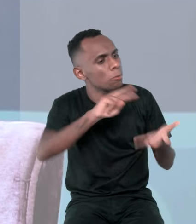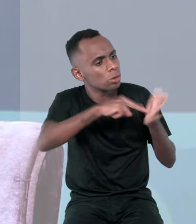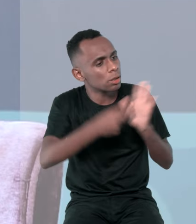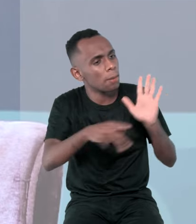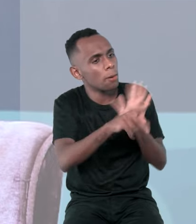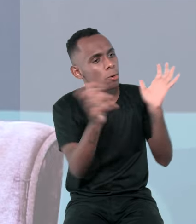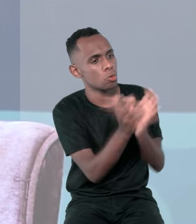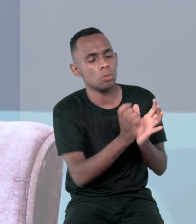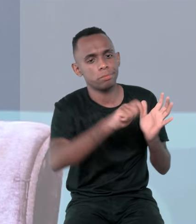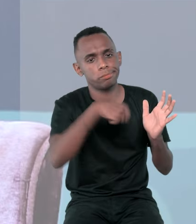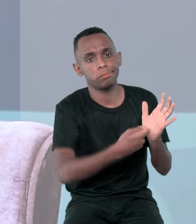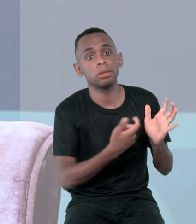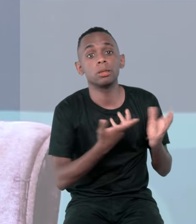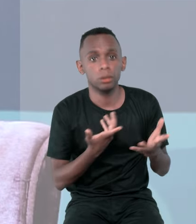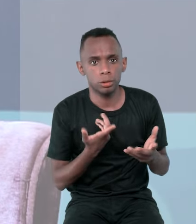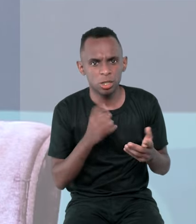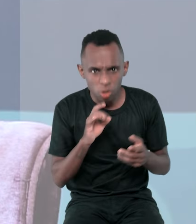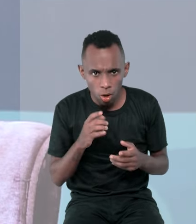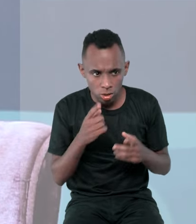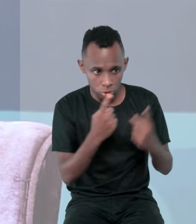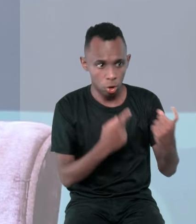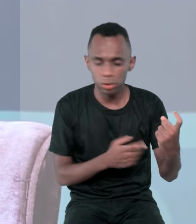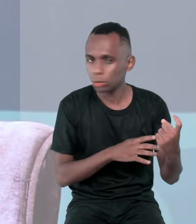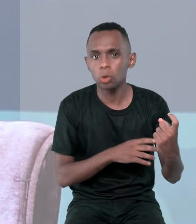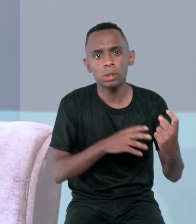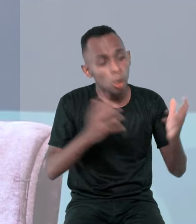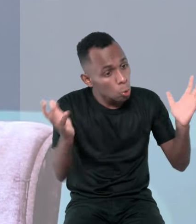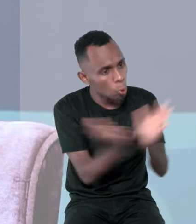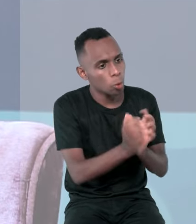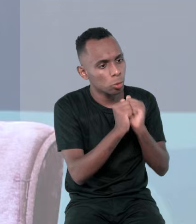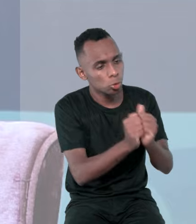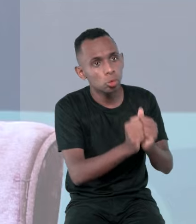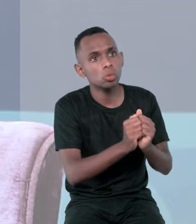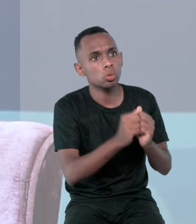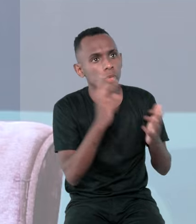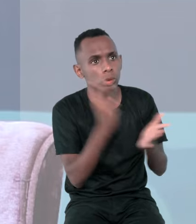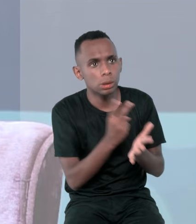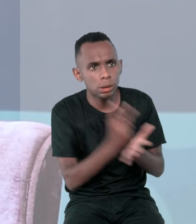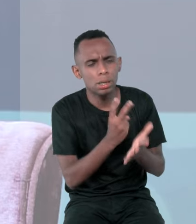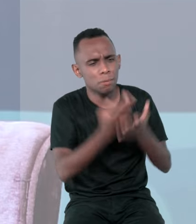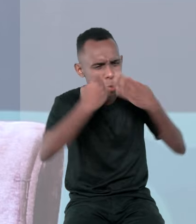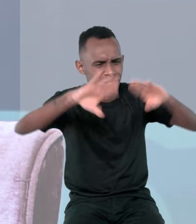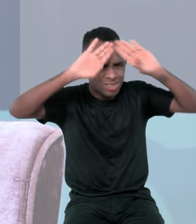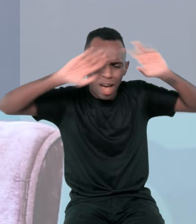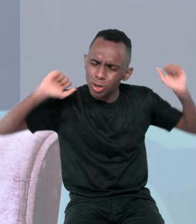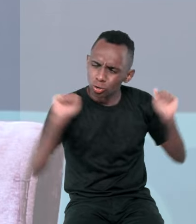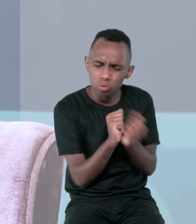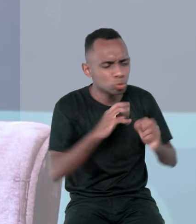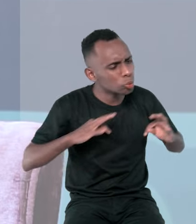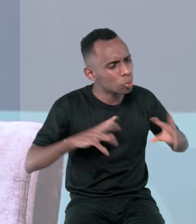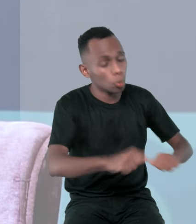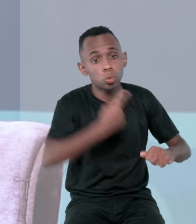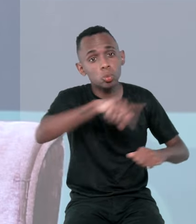coletivo. Quando a gente não chega sozinho, a gente chega junto. E vem a comunidade, vem os orixás e vem tudo. A